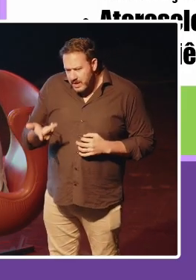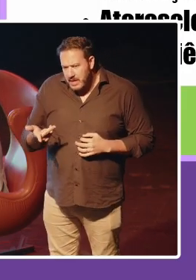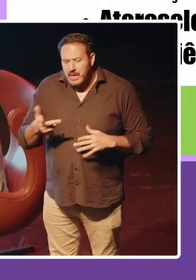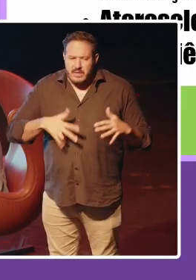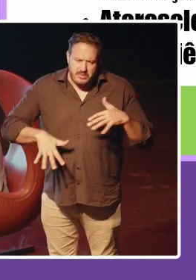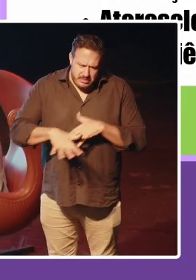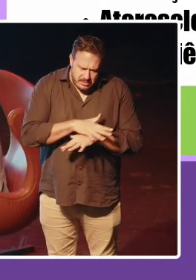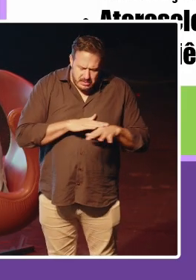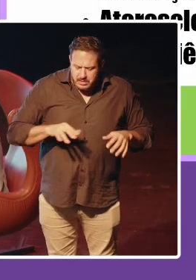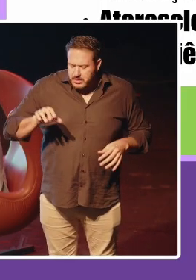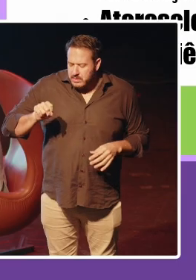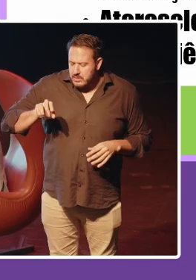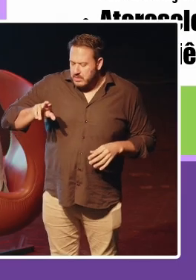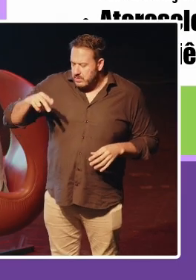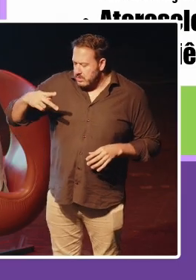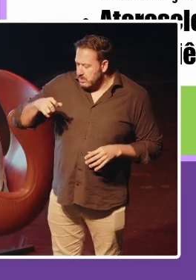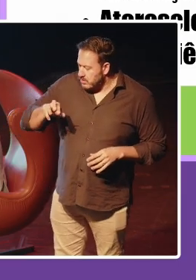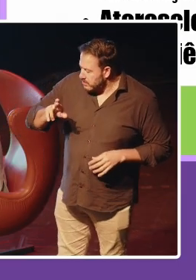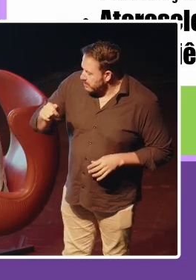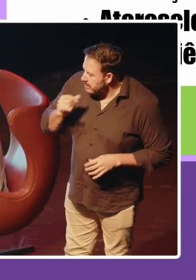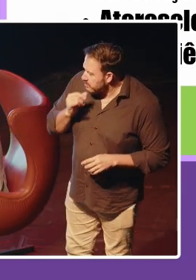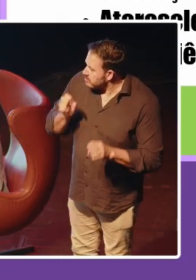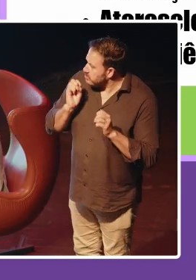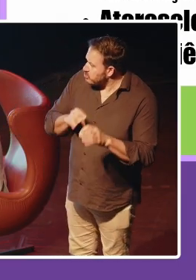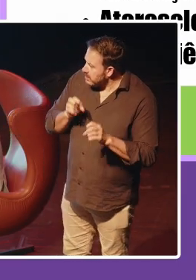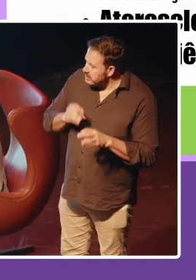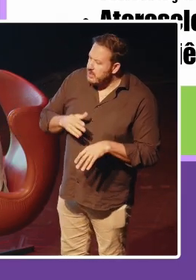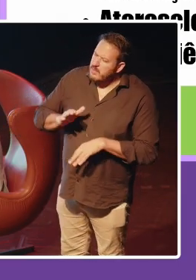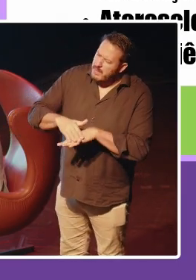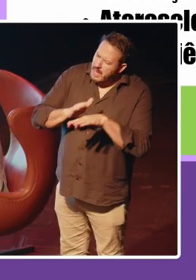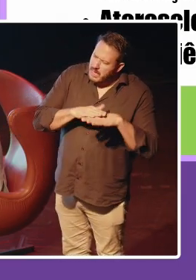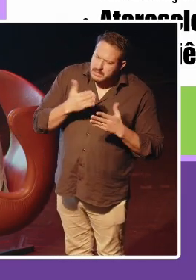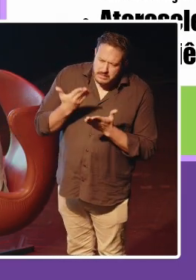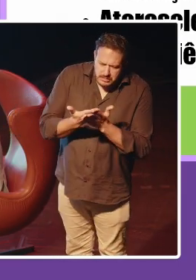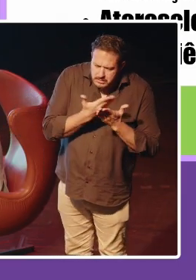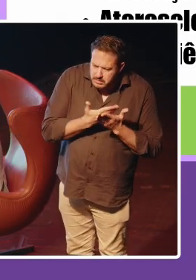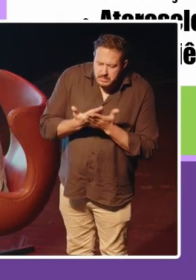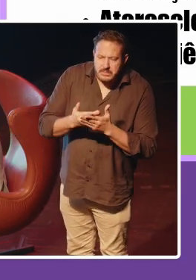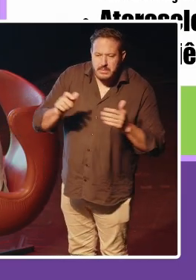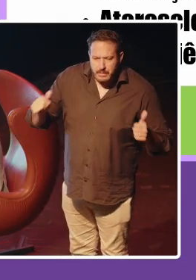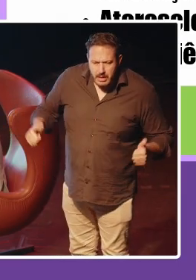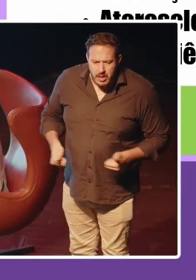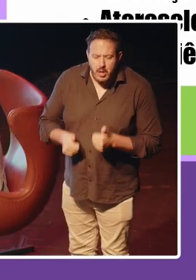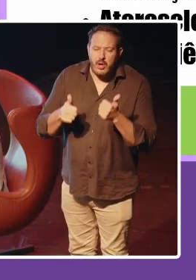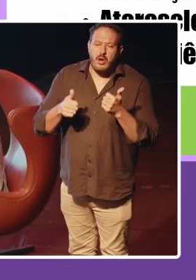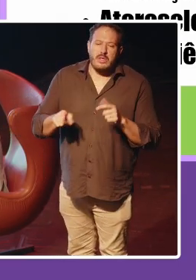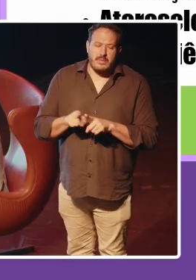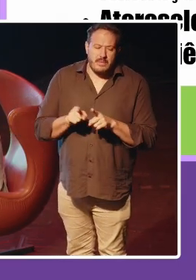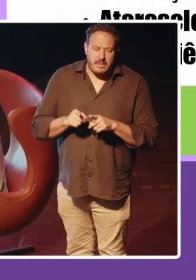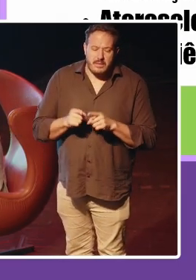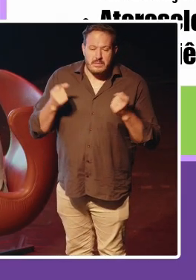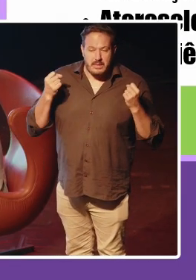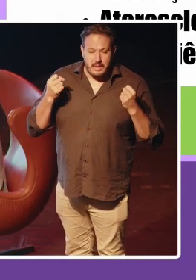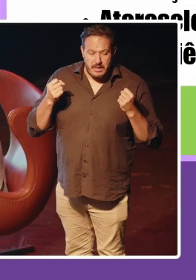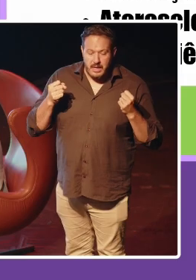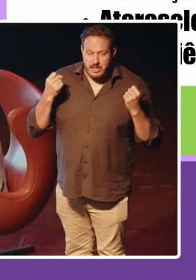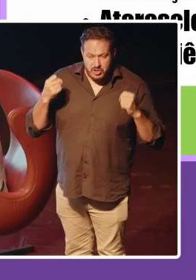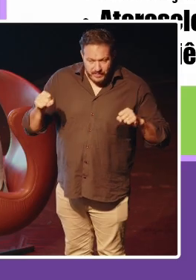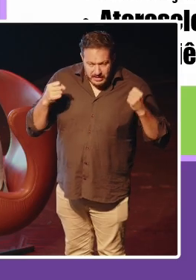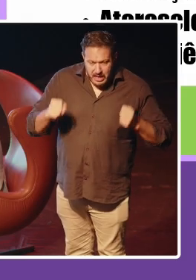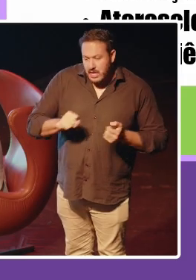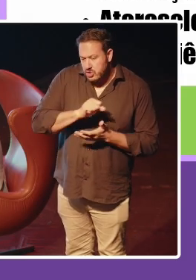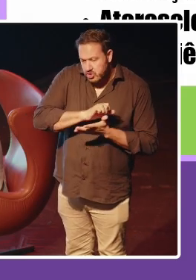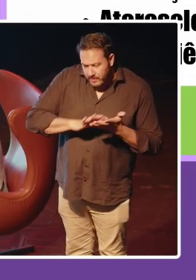né, no Supera, como, por exemplo, a educação. Quanto mais a gente estuda, melhor. atividades ocupacionais complexas, elas